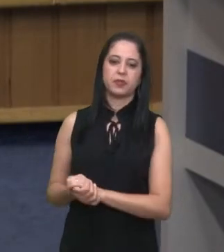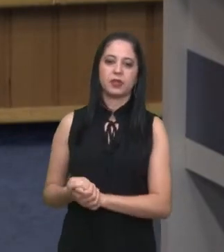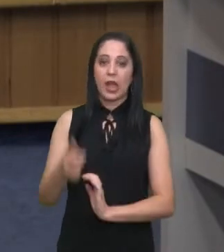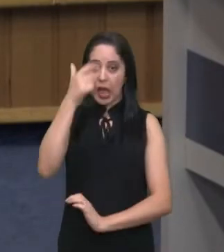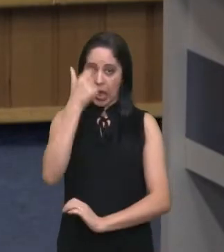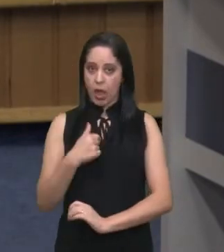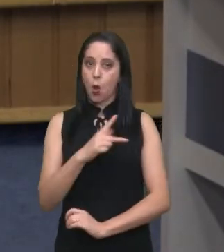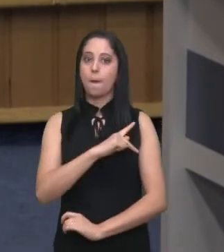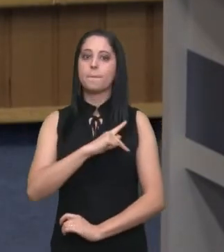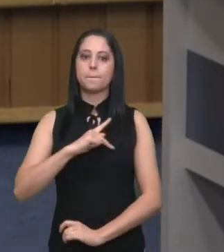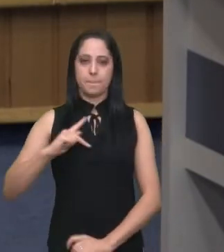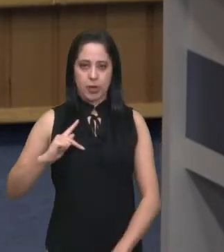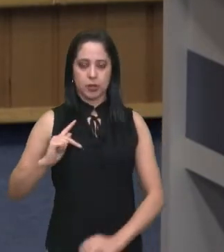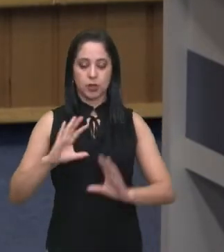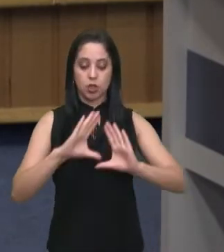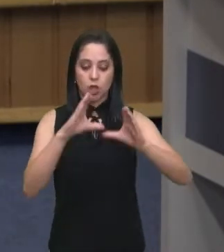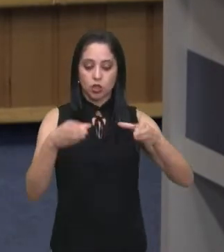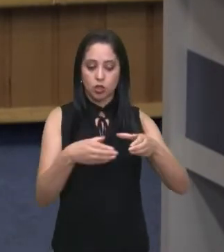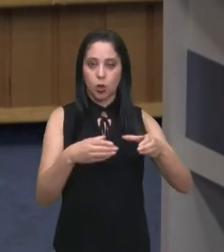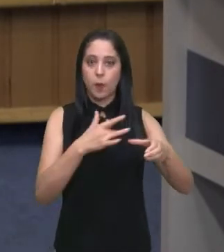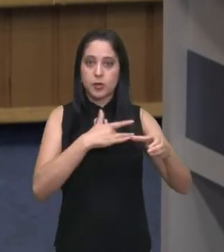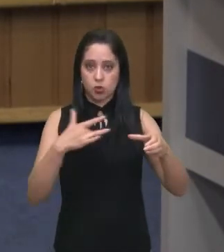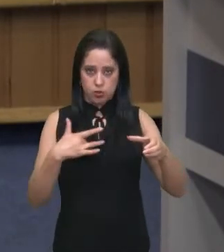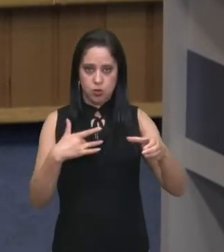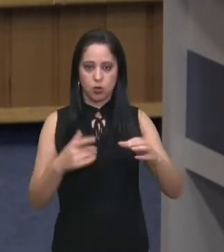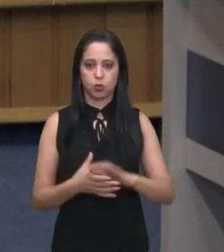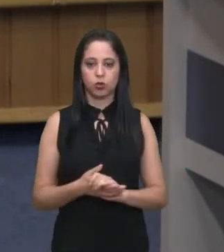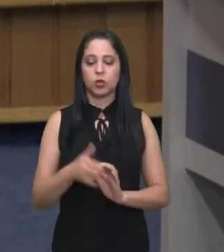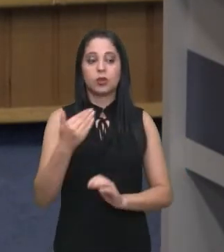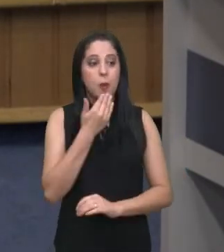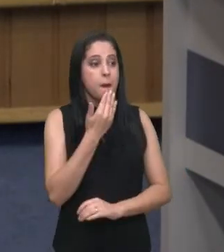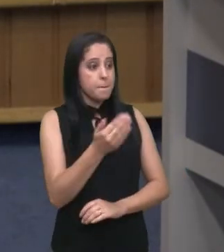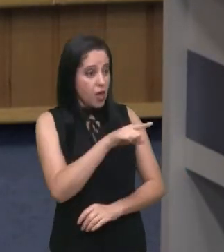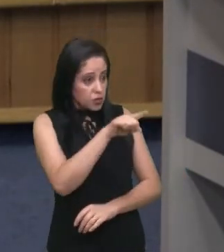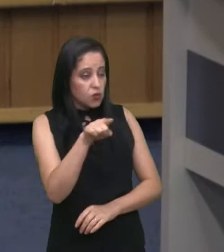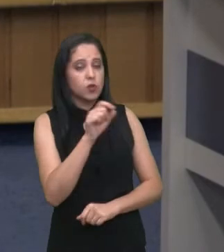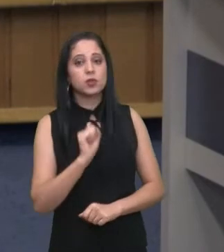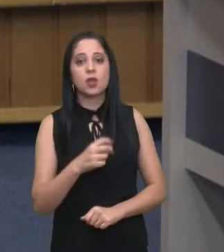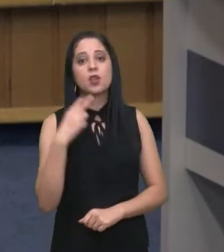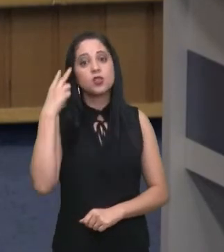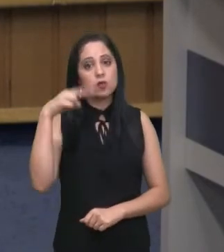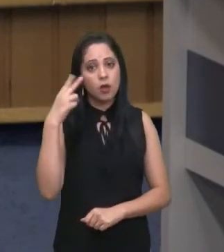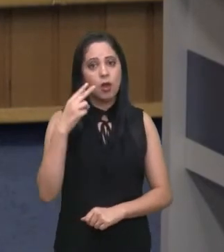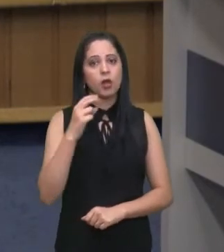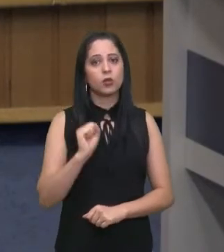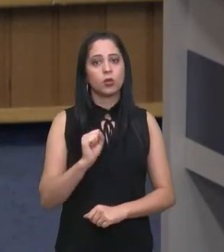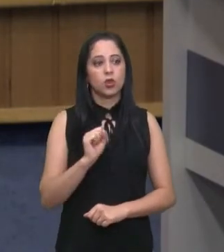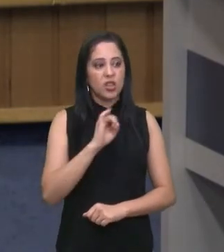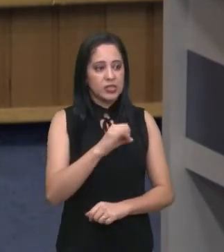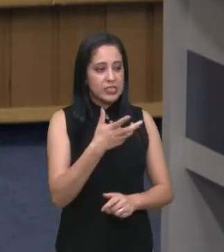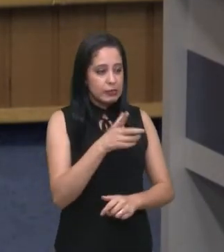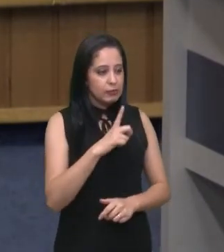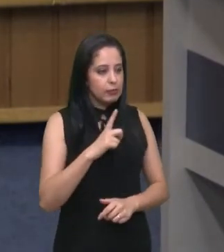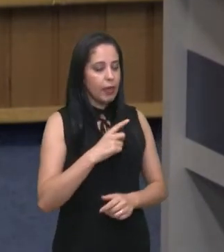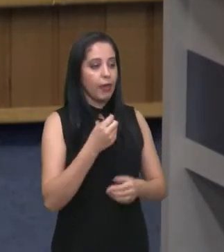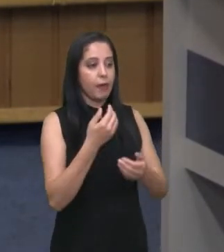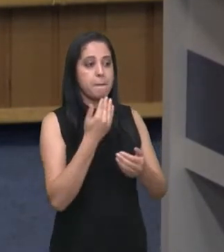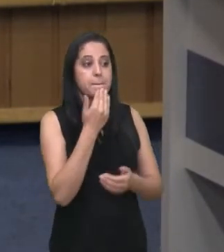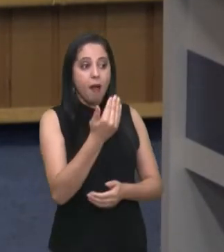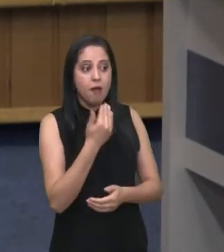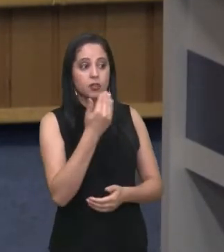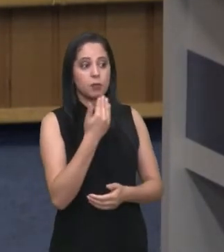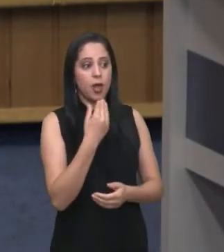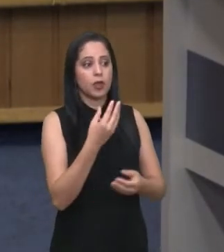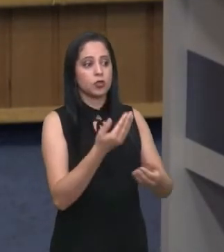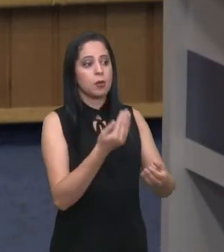presidente da Comissão da Saúde, então pediria para todos os vereadores que, se tiver alguma demanda aqui, que tragam para